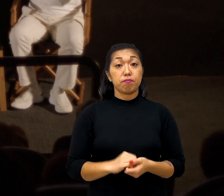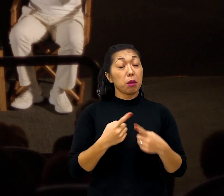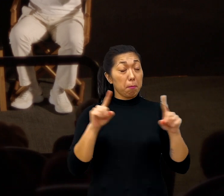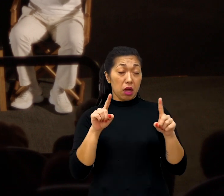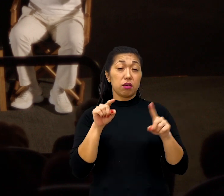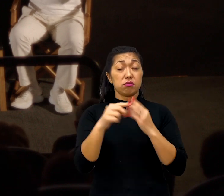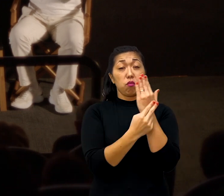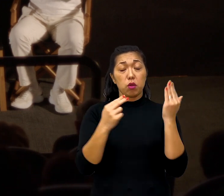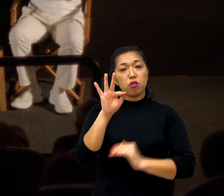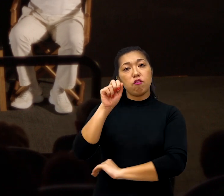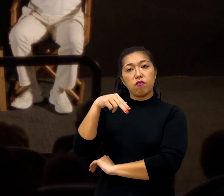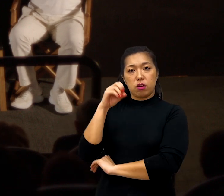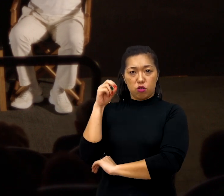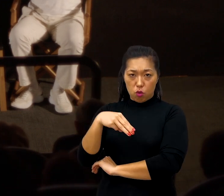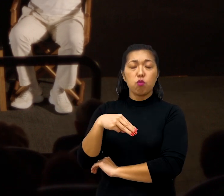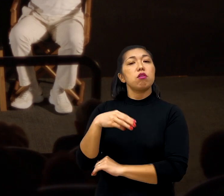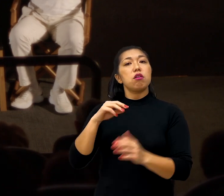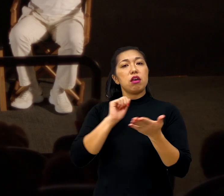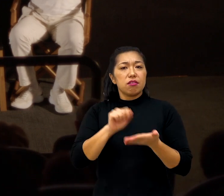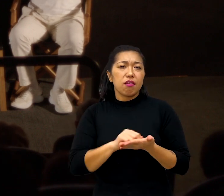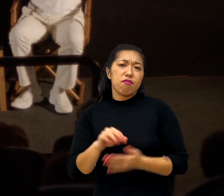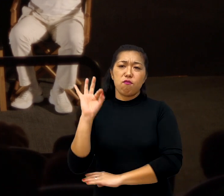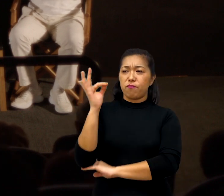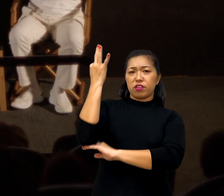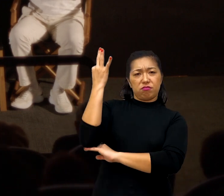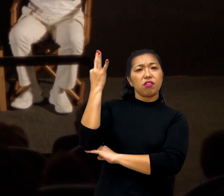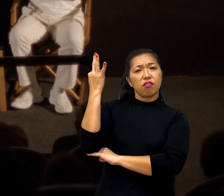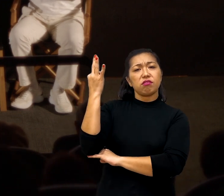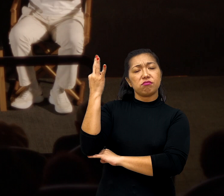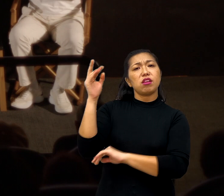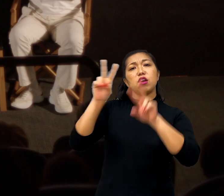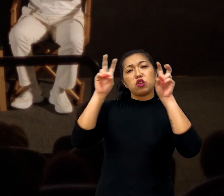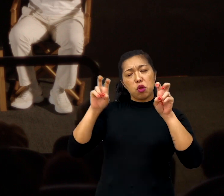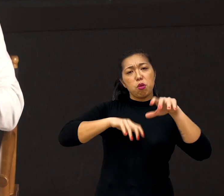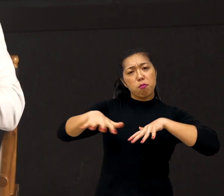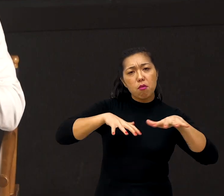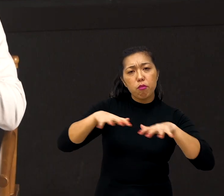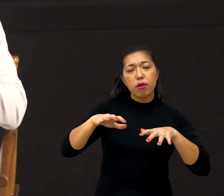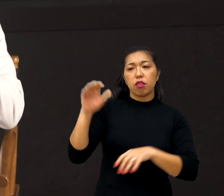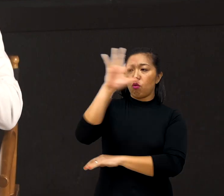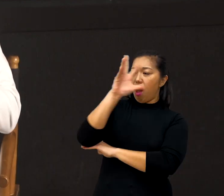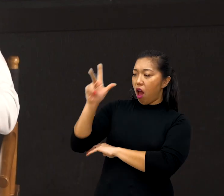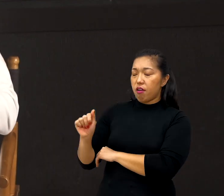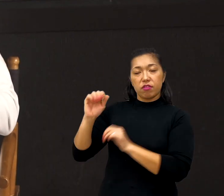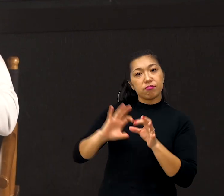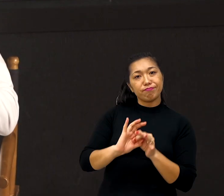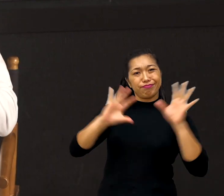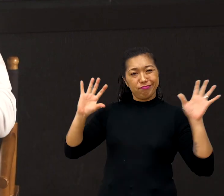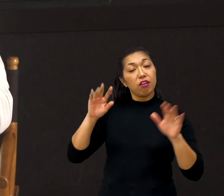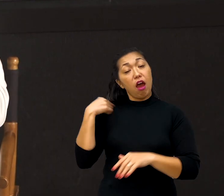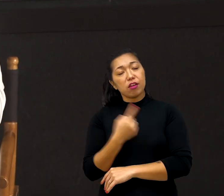em francês, e tinha todo um movimento de libertação da África, a gente conseguiu ler